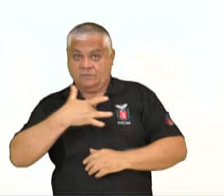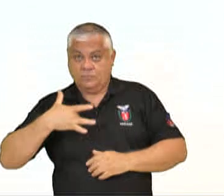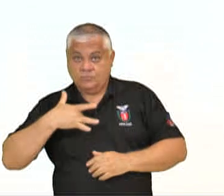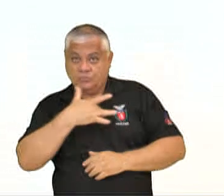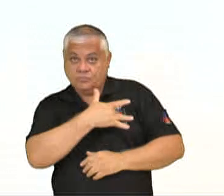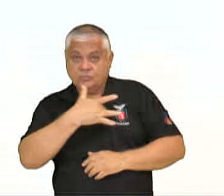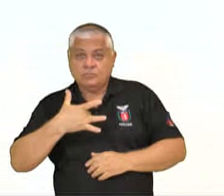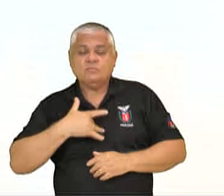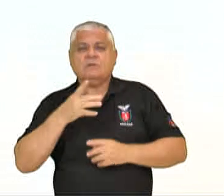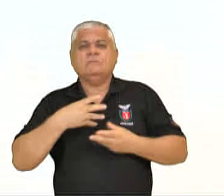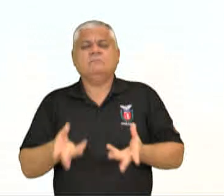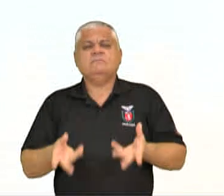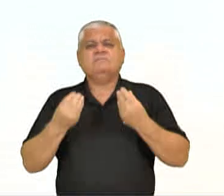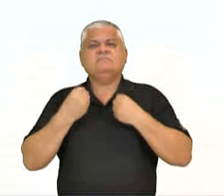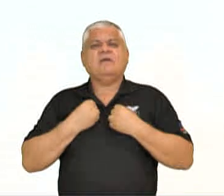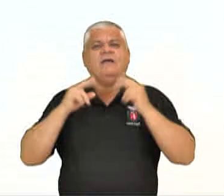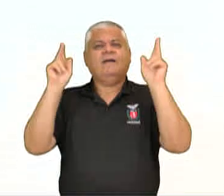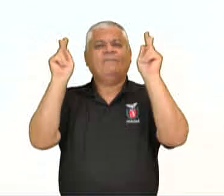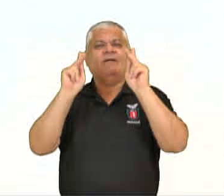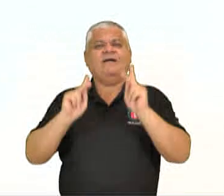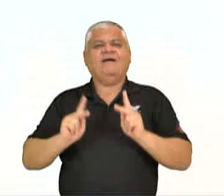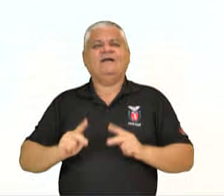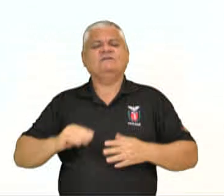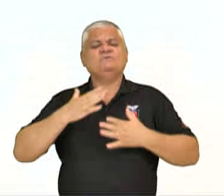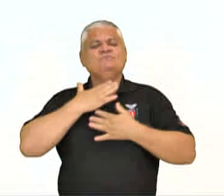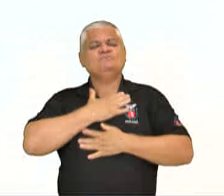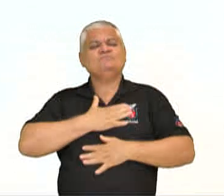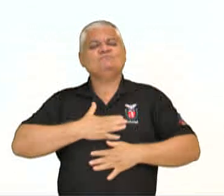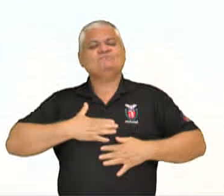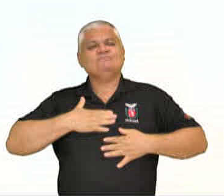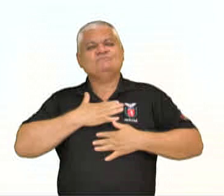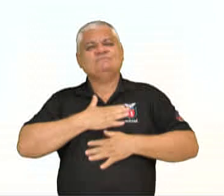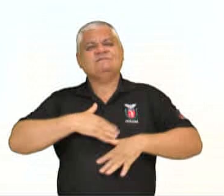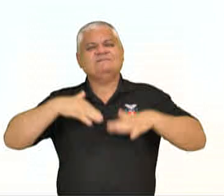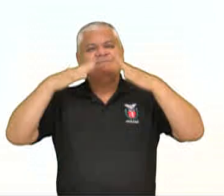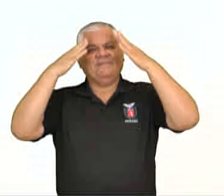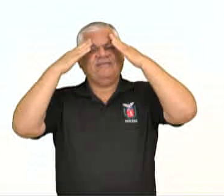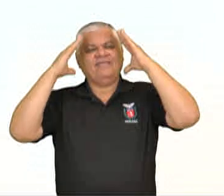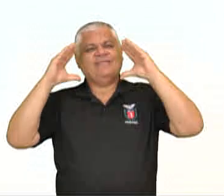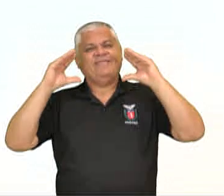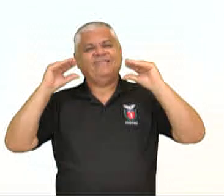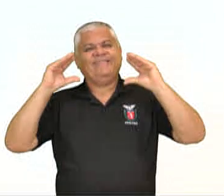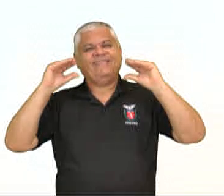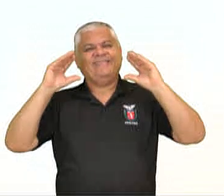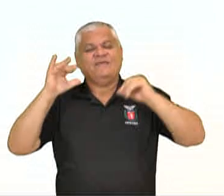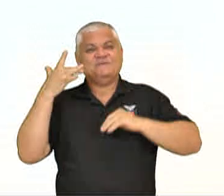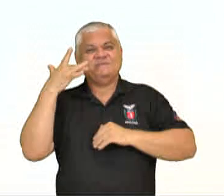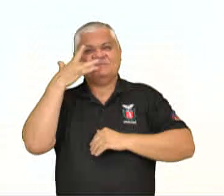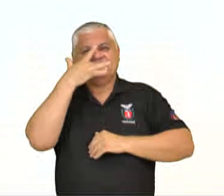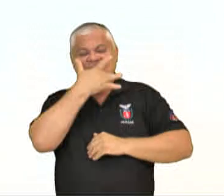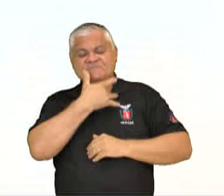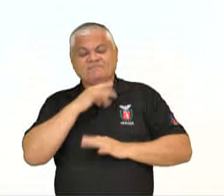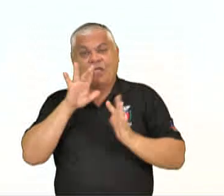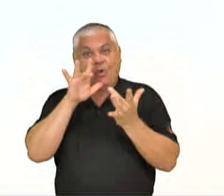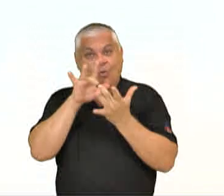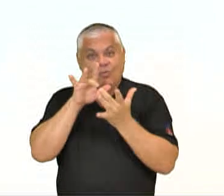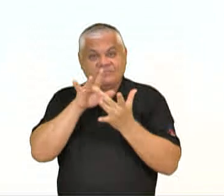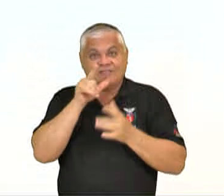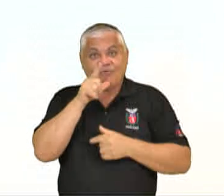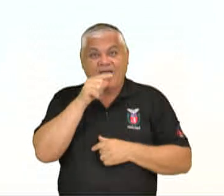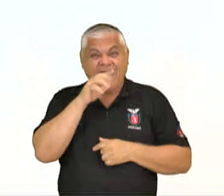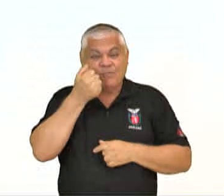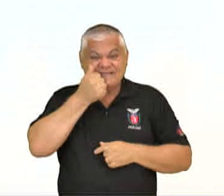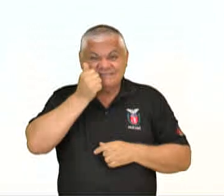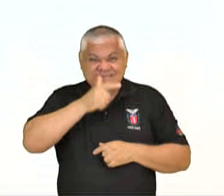de trazer paz e refrescância ao corpo e à mente, quando entramos em contato com a água salgada,